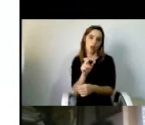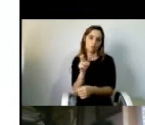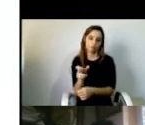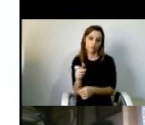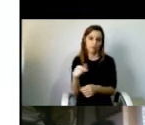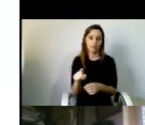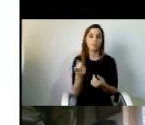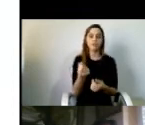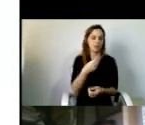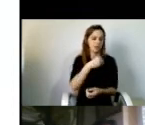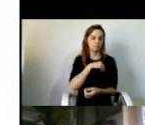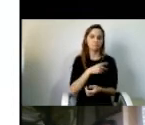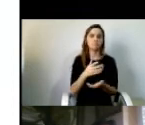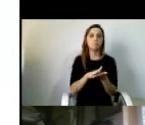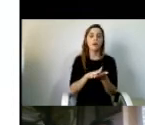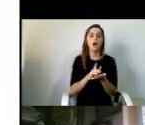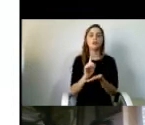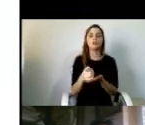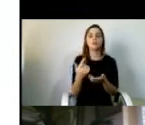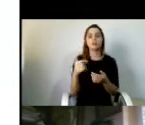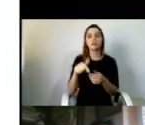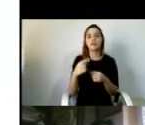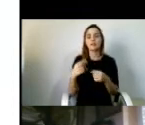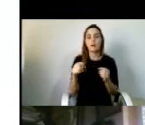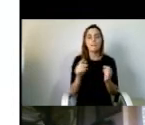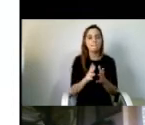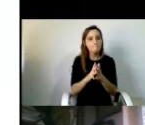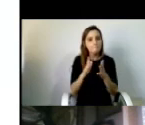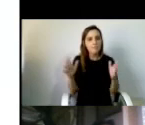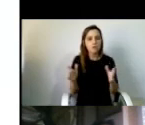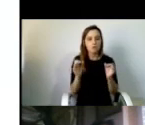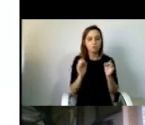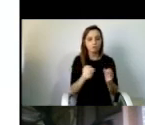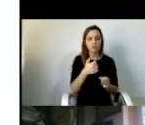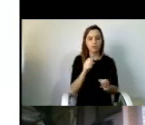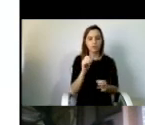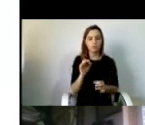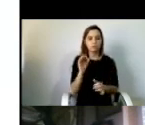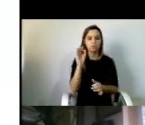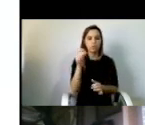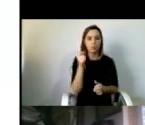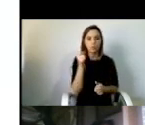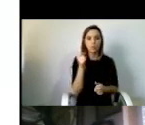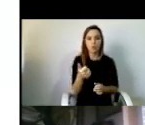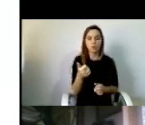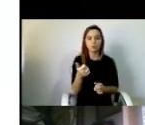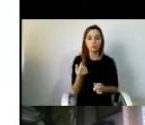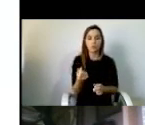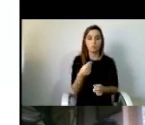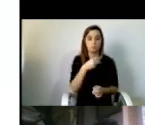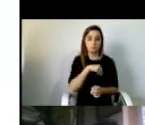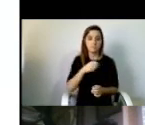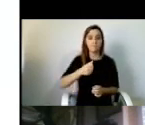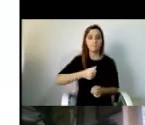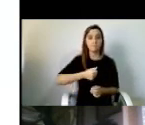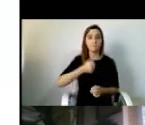também diferente. Aqui temos uma esmagadora maioria, quase 50%, cuja principal fonte de rendimento são os